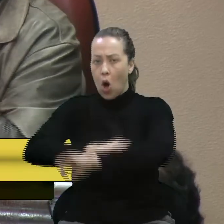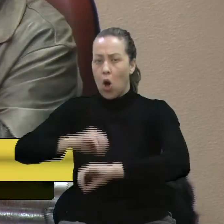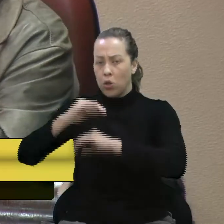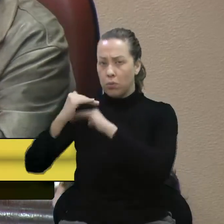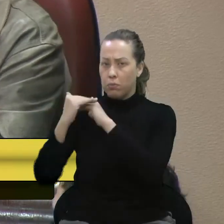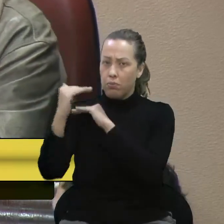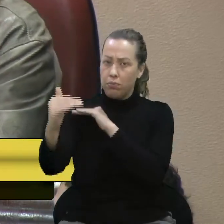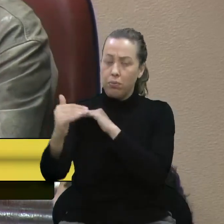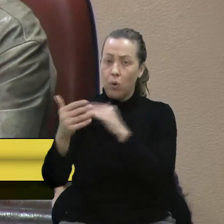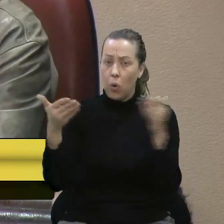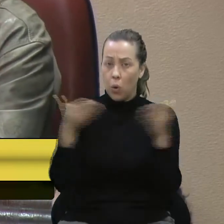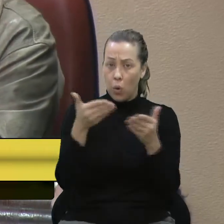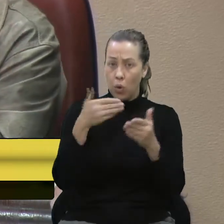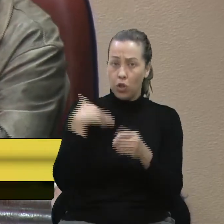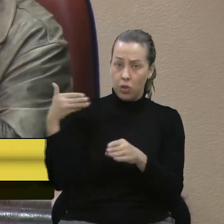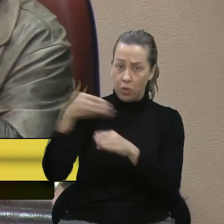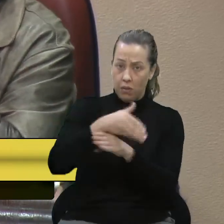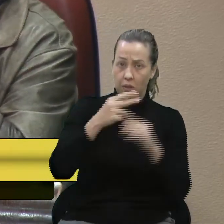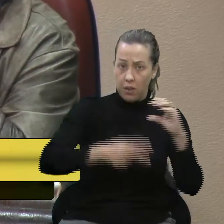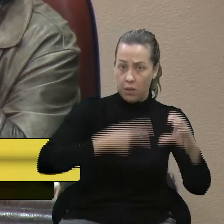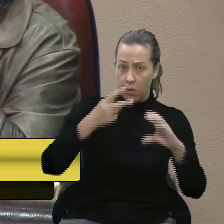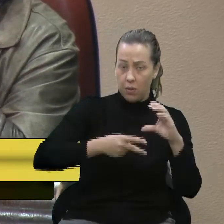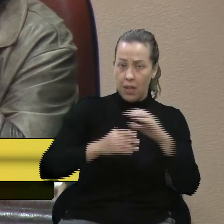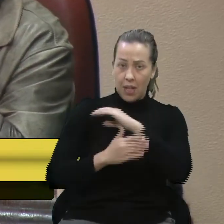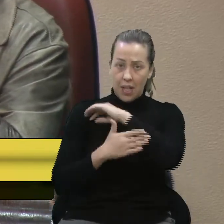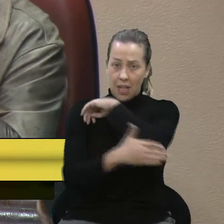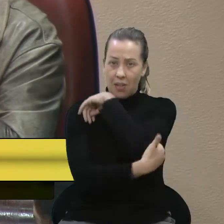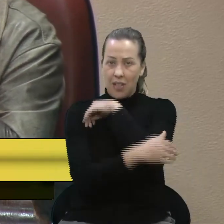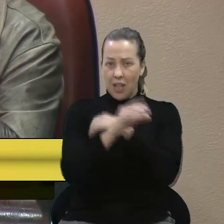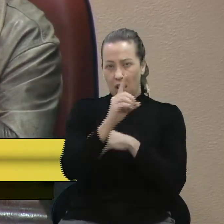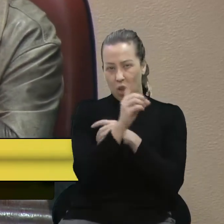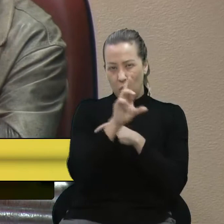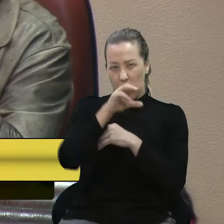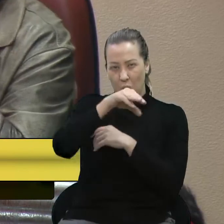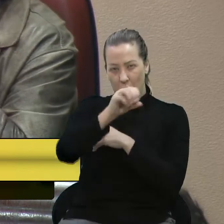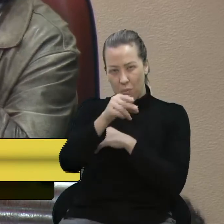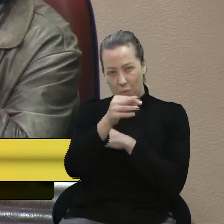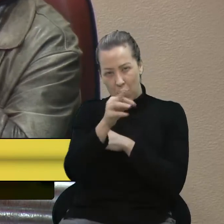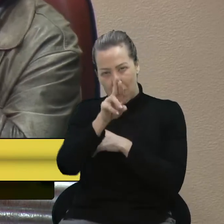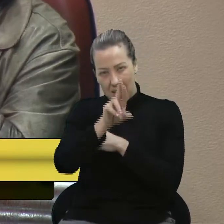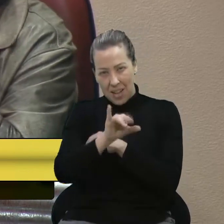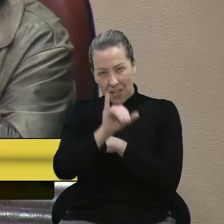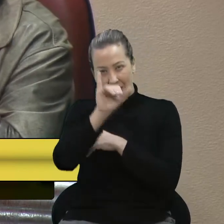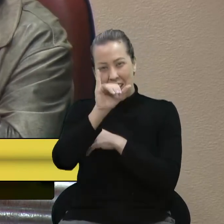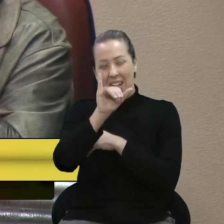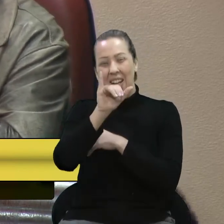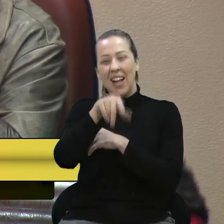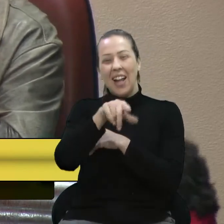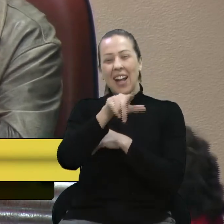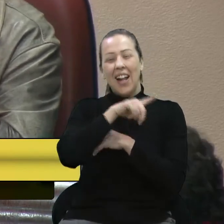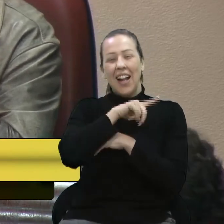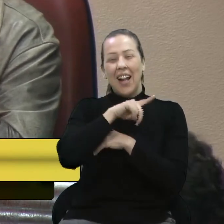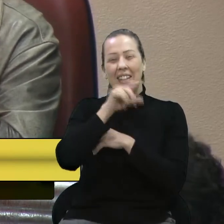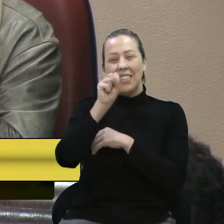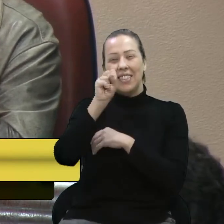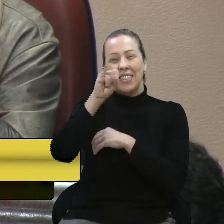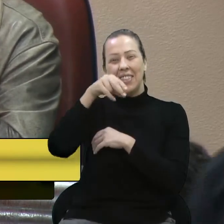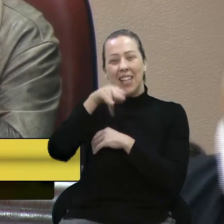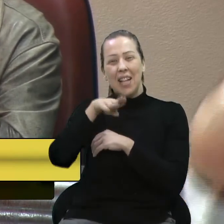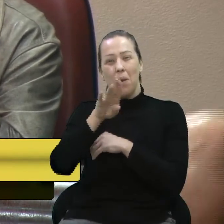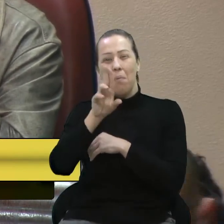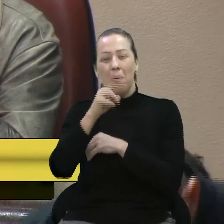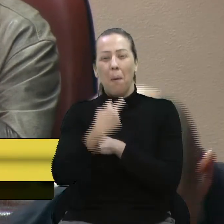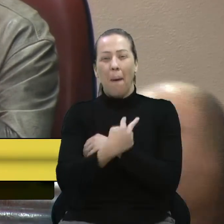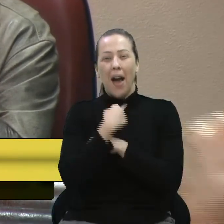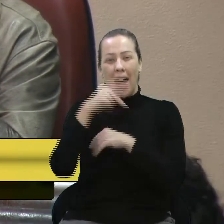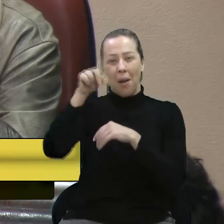Eu hoje estava vindo para a Câmara e ali na esquina da Doutora Montauri com a Sinimbu, ali onde eu quero ganhar as eleições, onde era proibido dobrar à